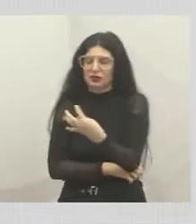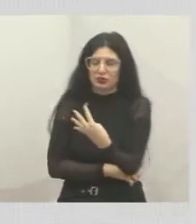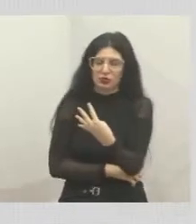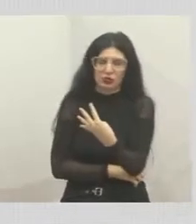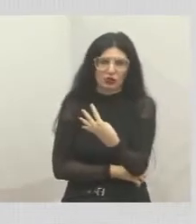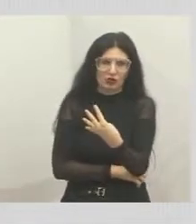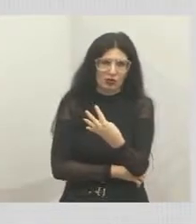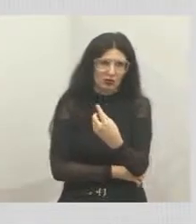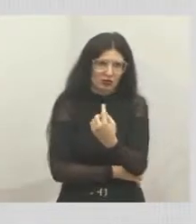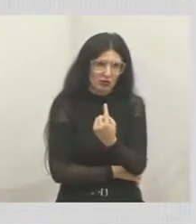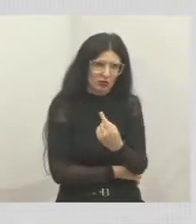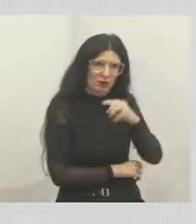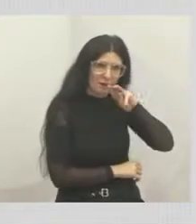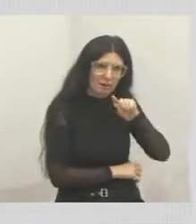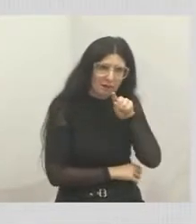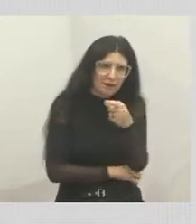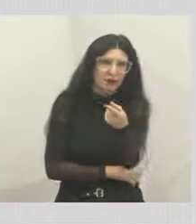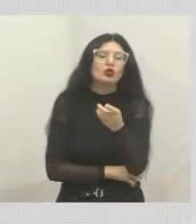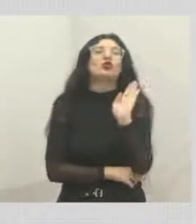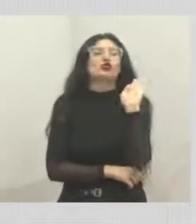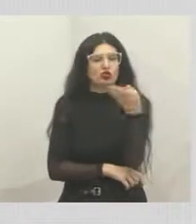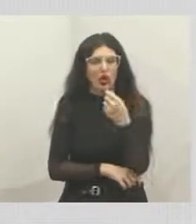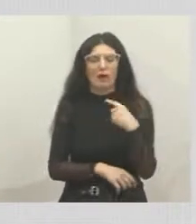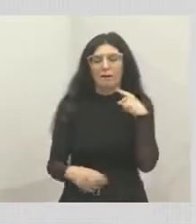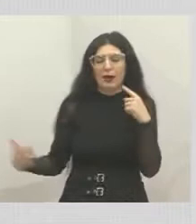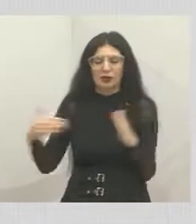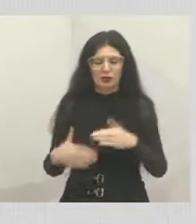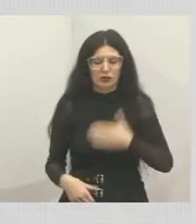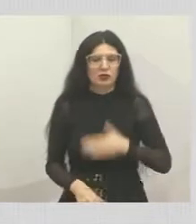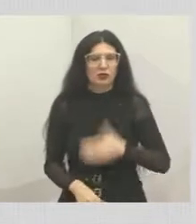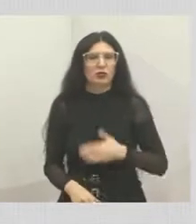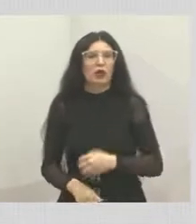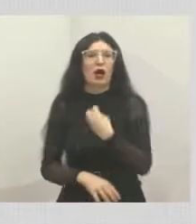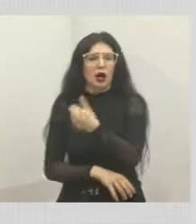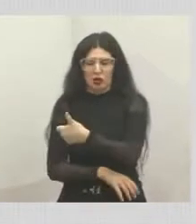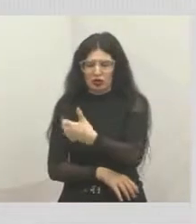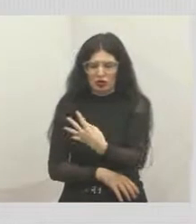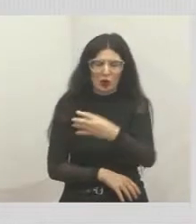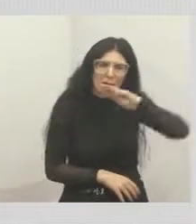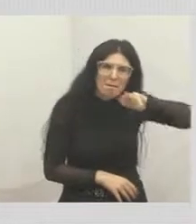99.341.000 e realizado até o segundo quadrimestre